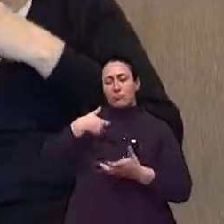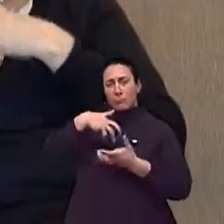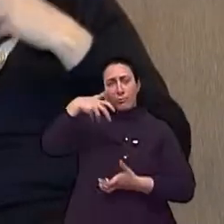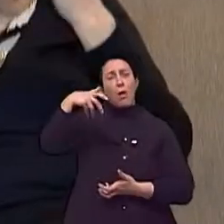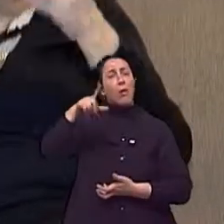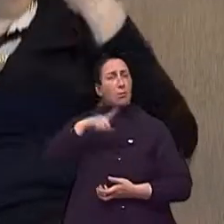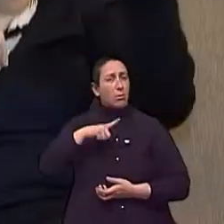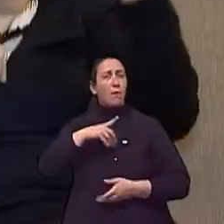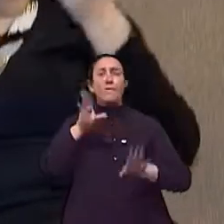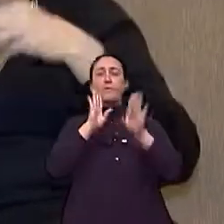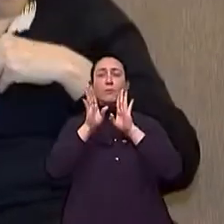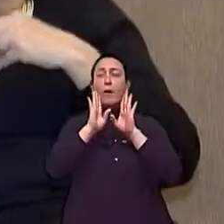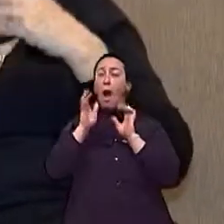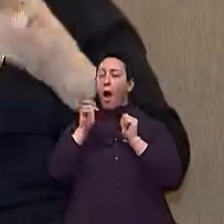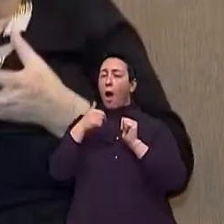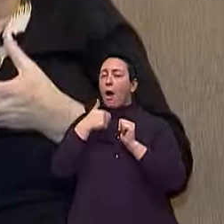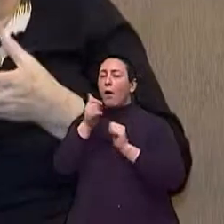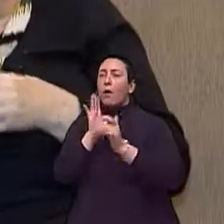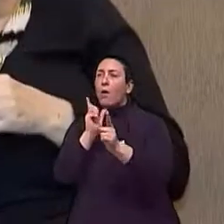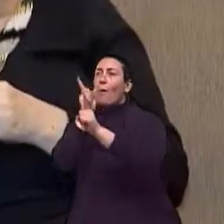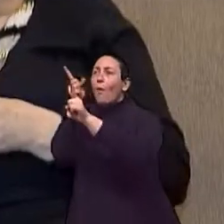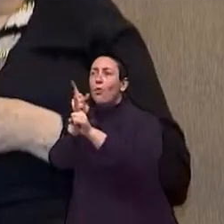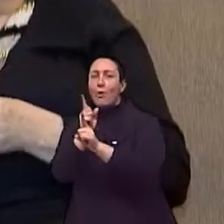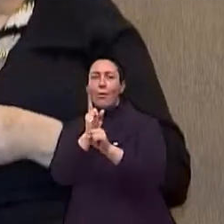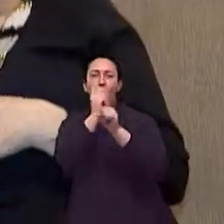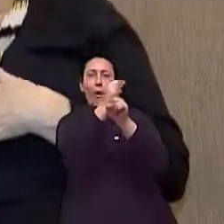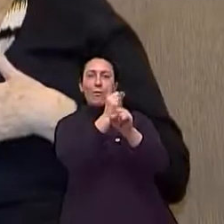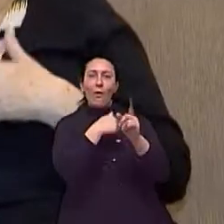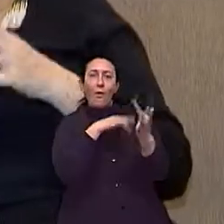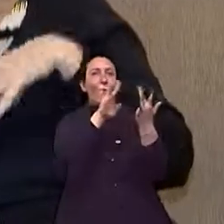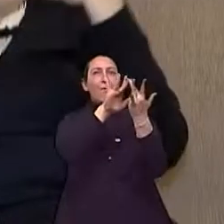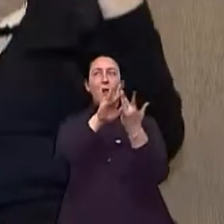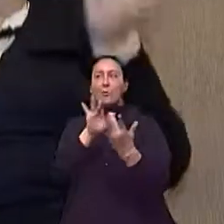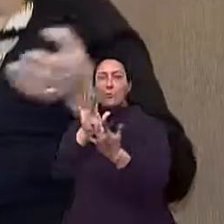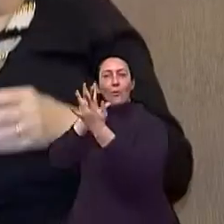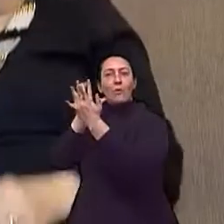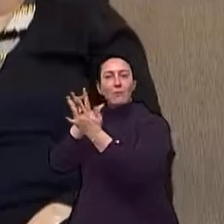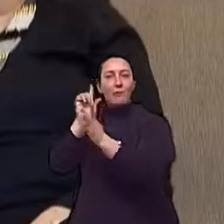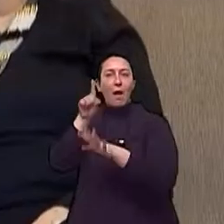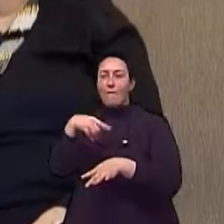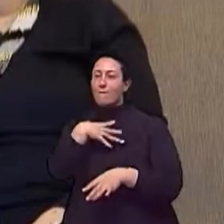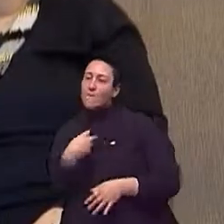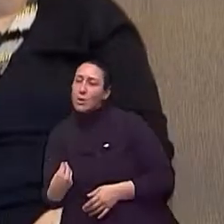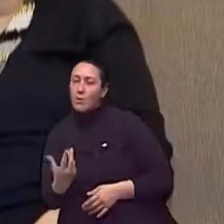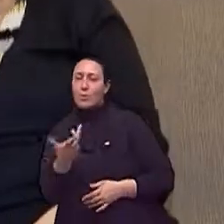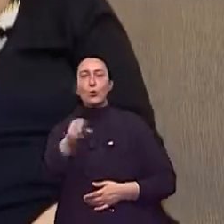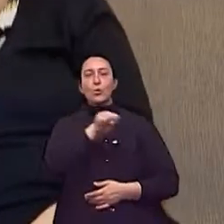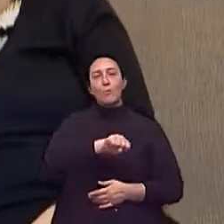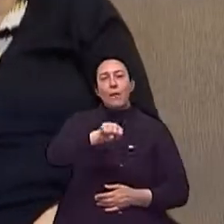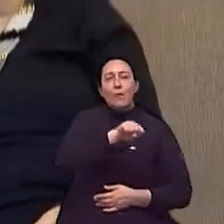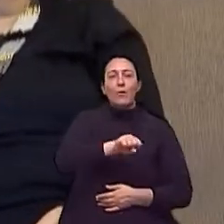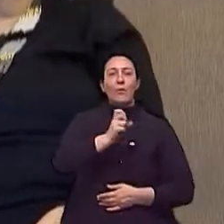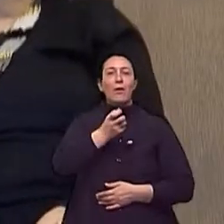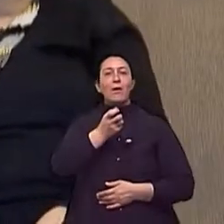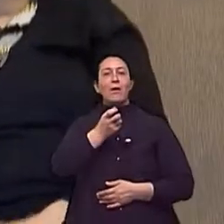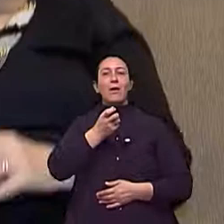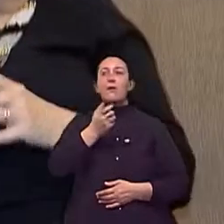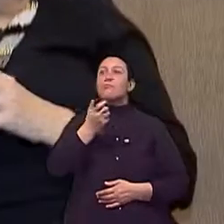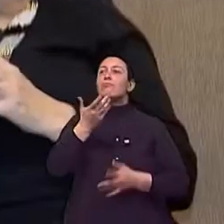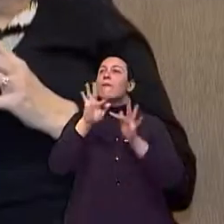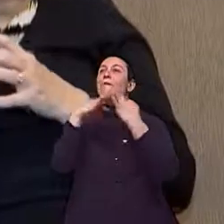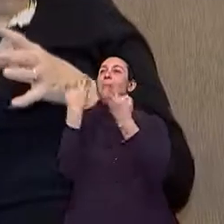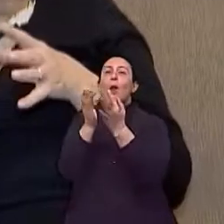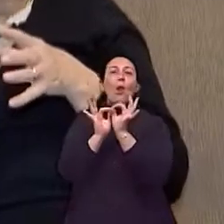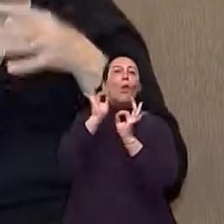ali eles se comunicam com outras pessoas amigas eh com os filhos sobrinhos eh parentes que estão longe